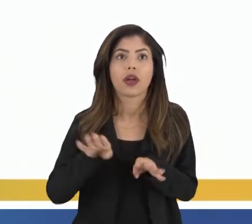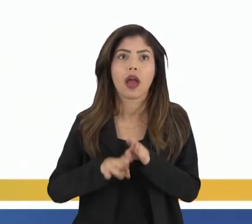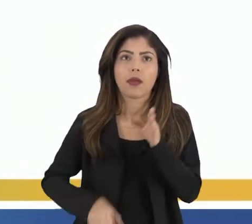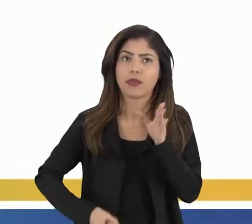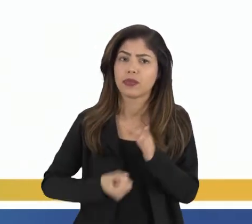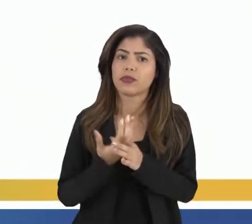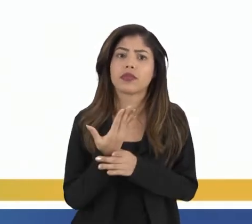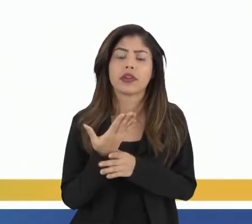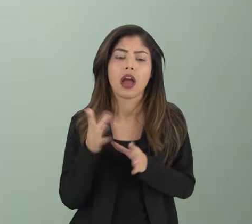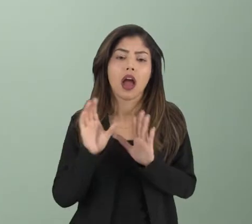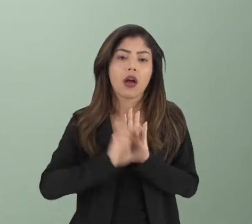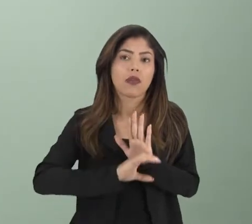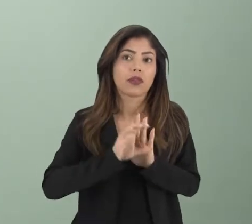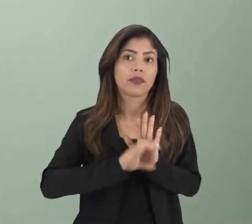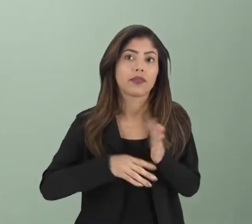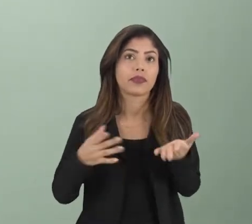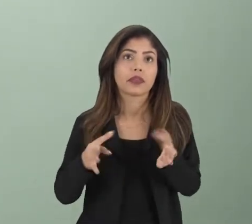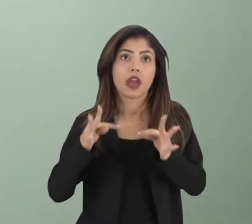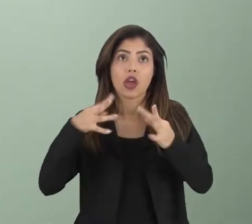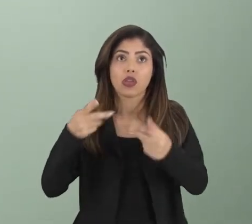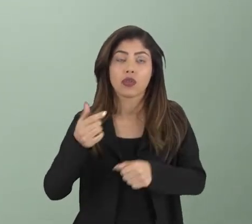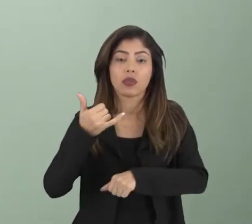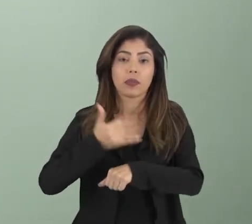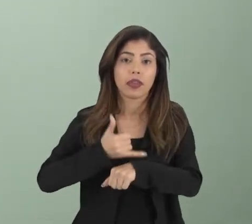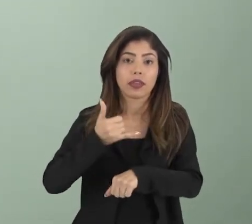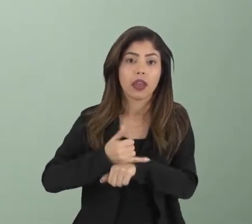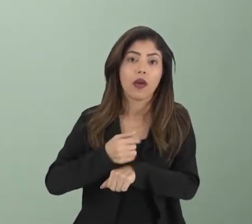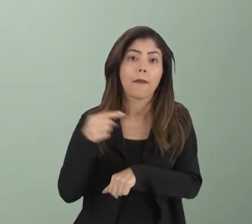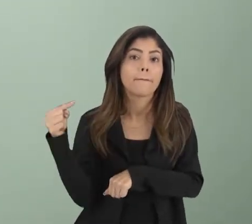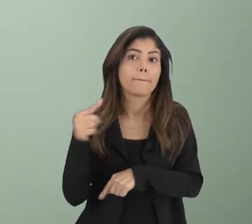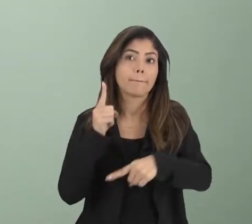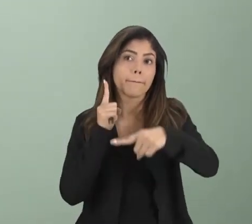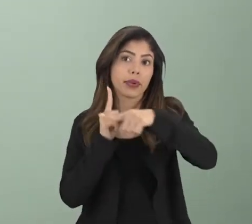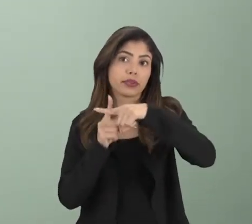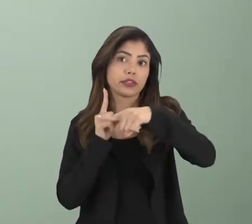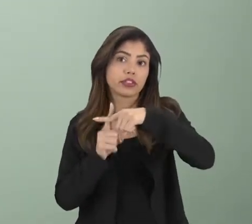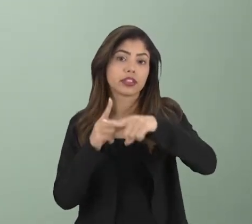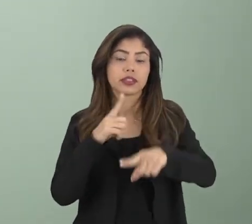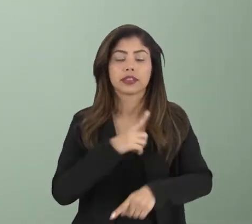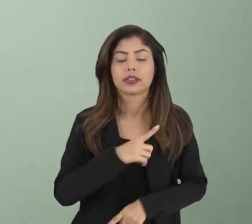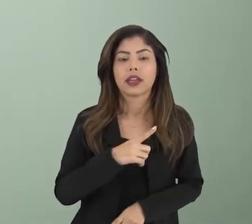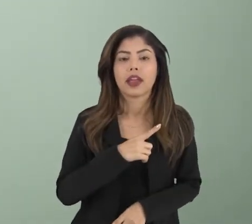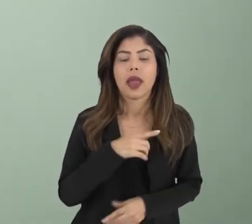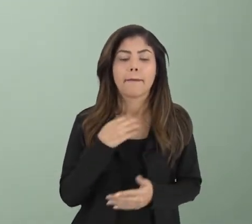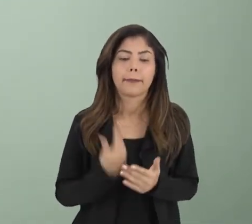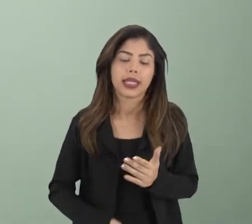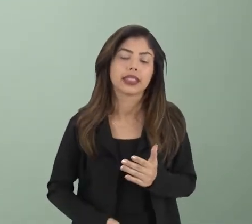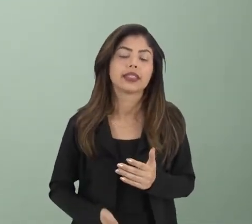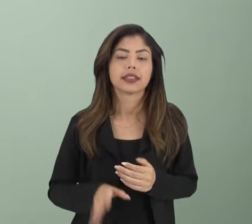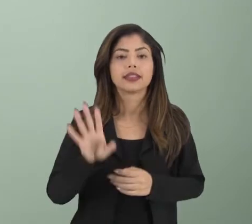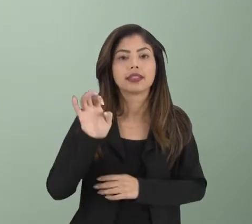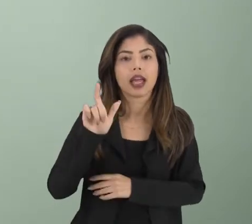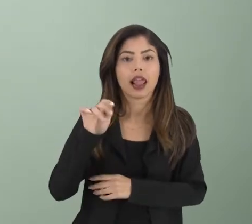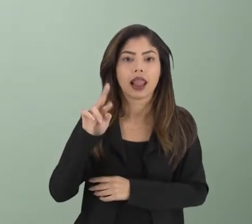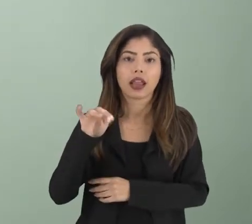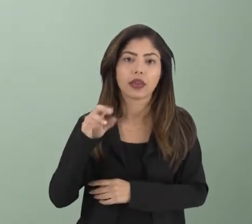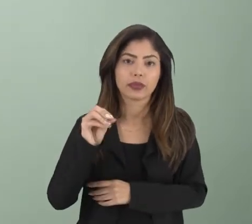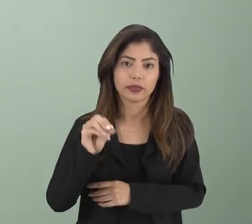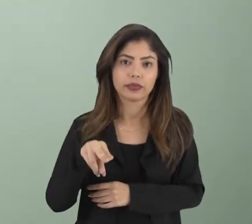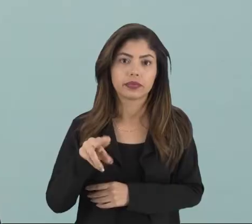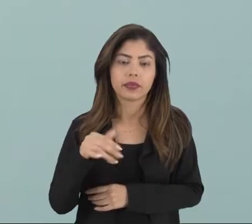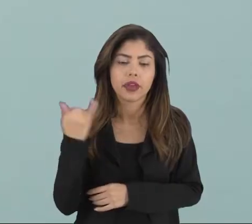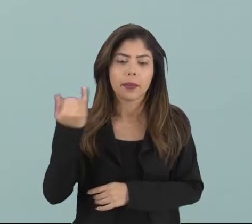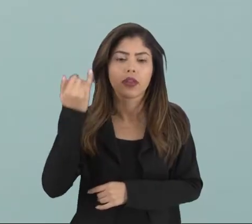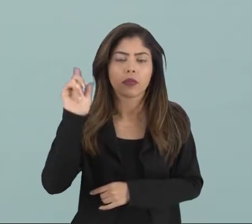conceito. Todo metal é eletropositivo, ou seja, ele tende a perder elétron. Isso vai ser muito importante para a